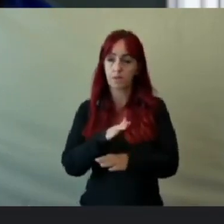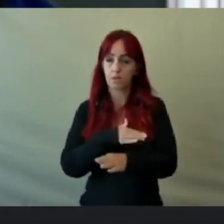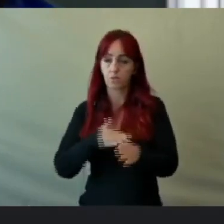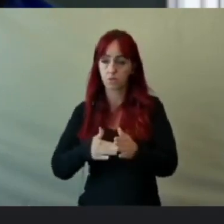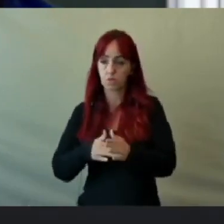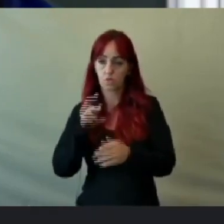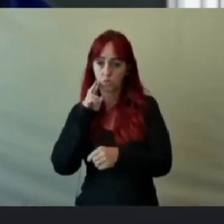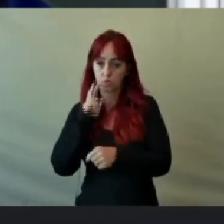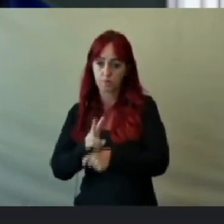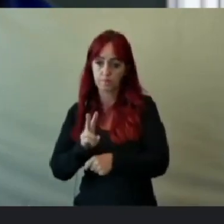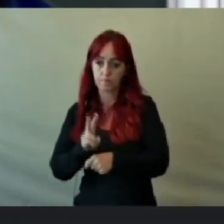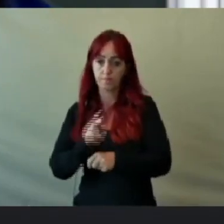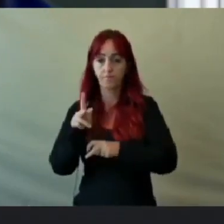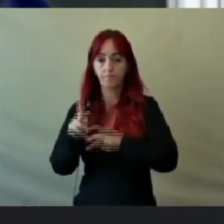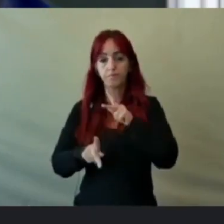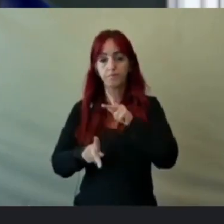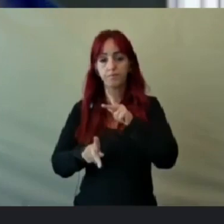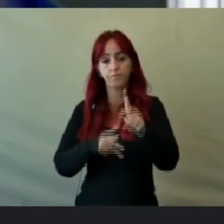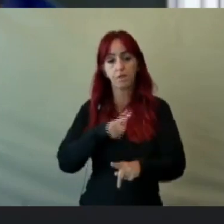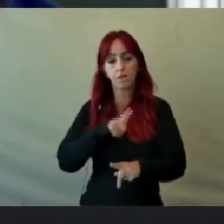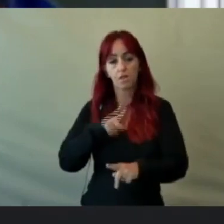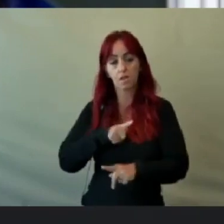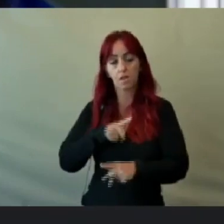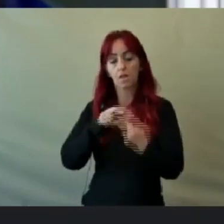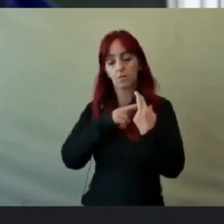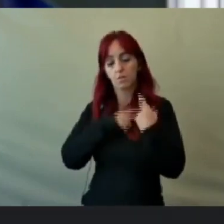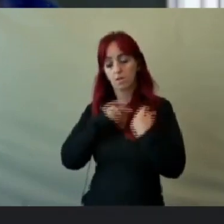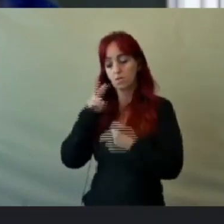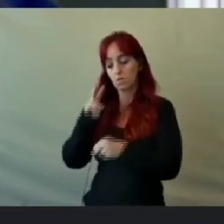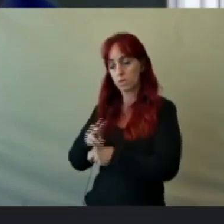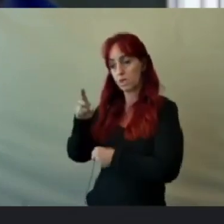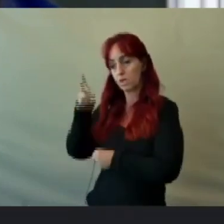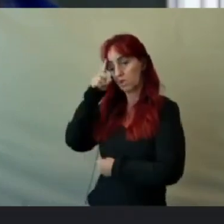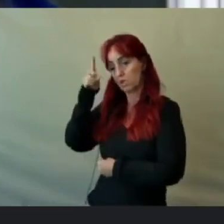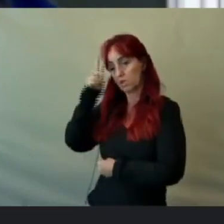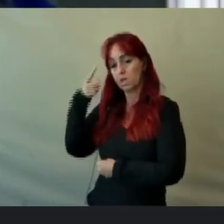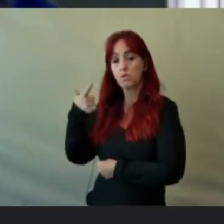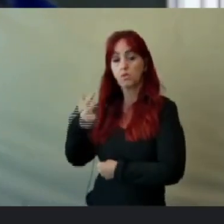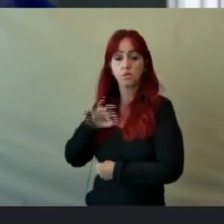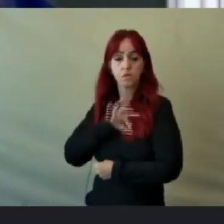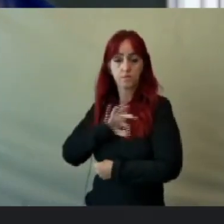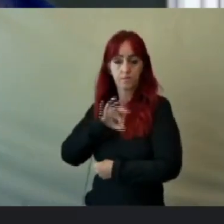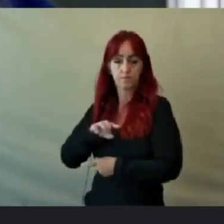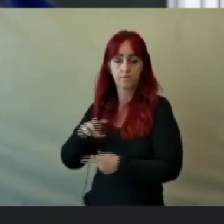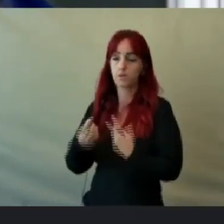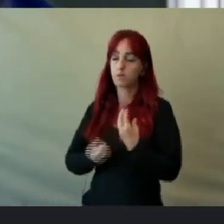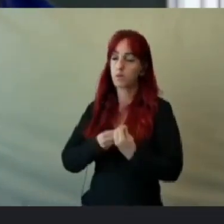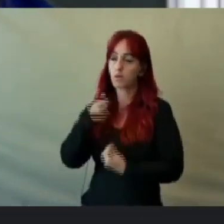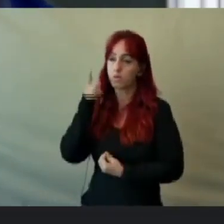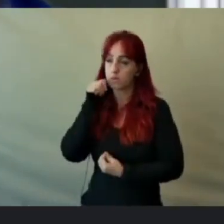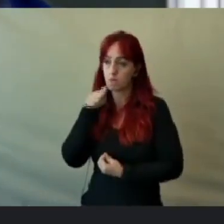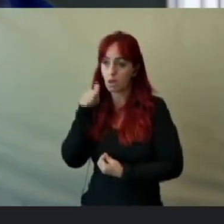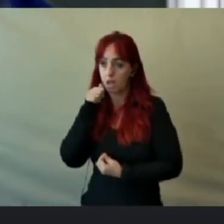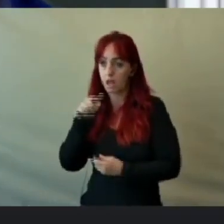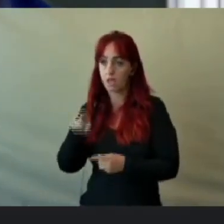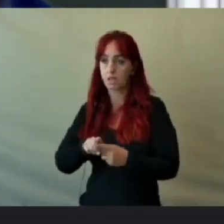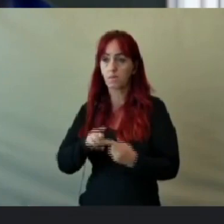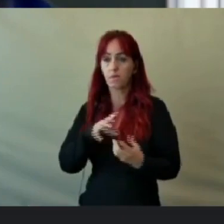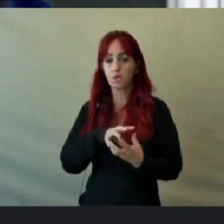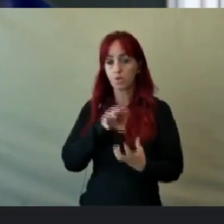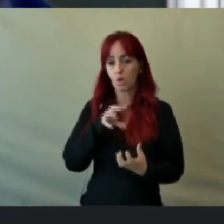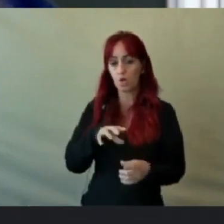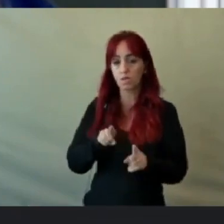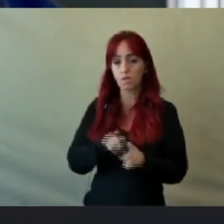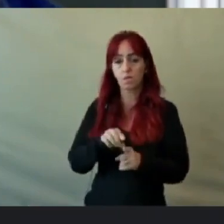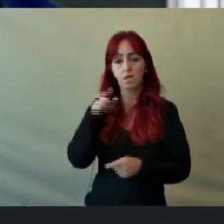o cuidado no seu dia a dia e não são remunerados como as mulheres as mulheres idosas as mulheres pretas idosas